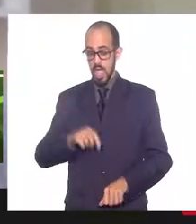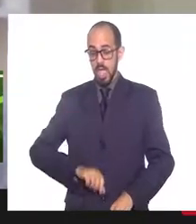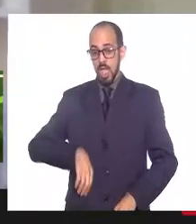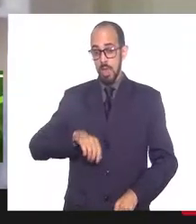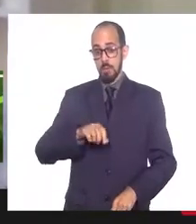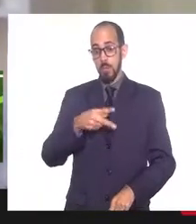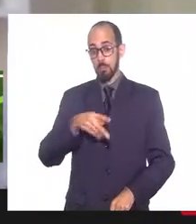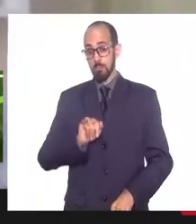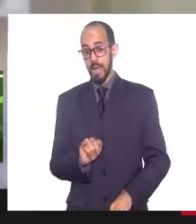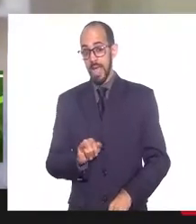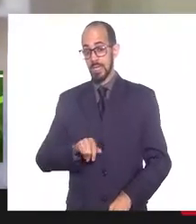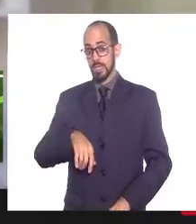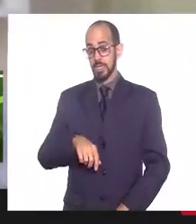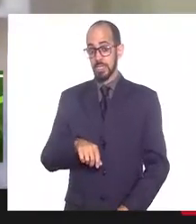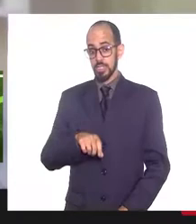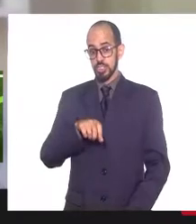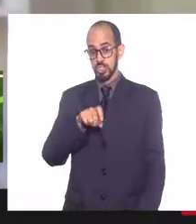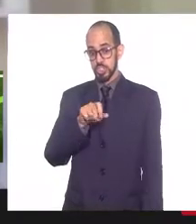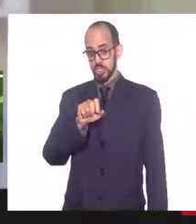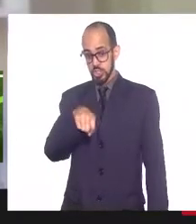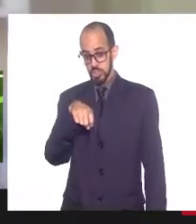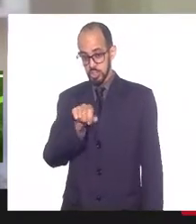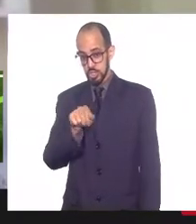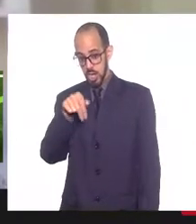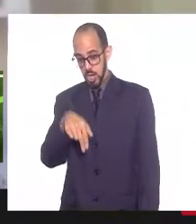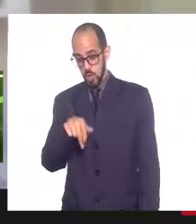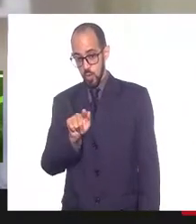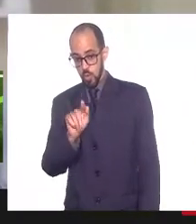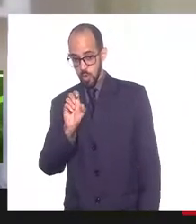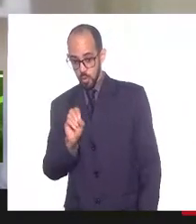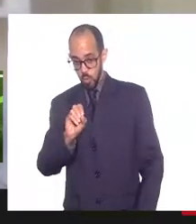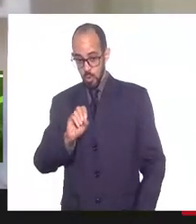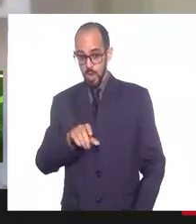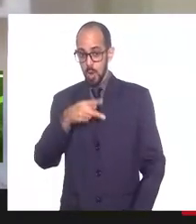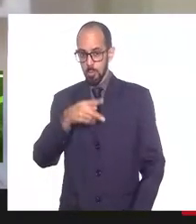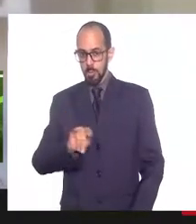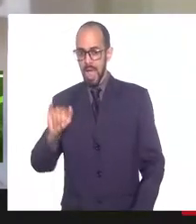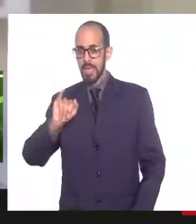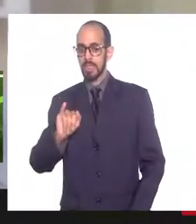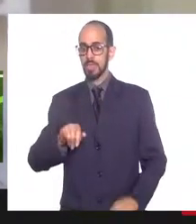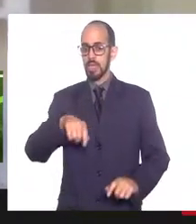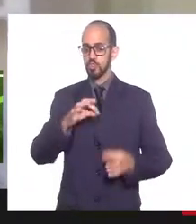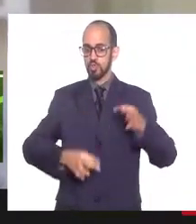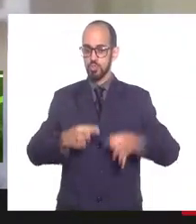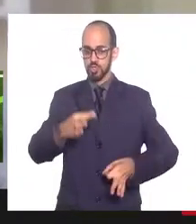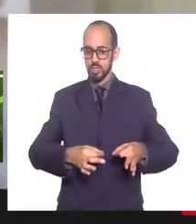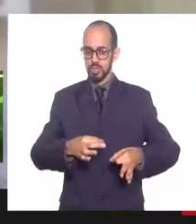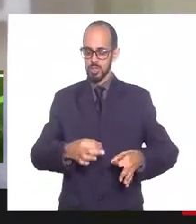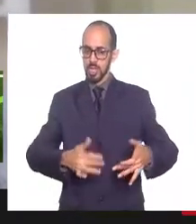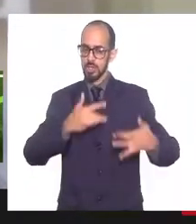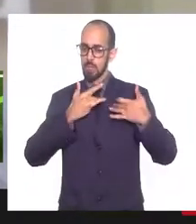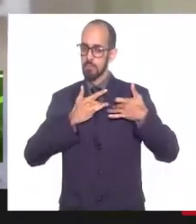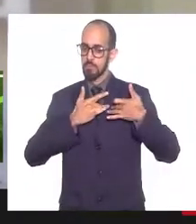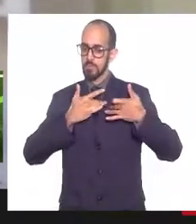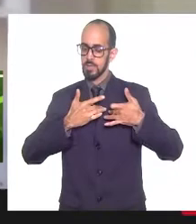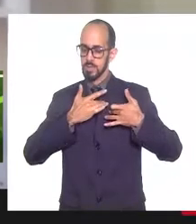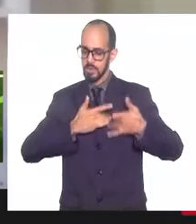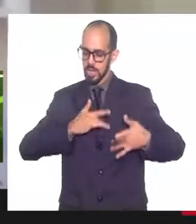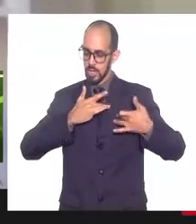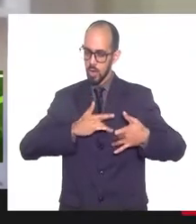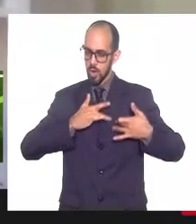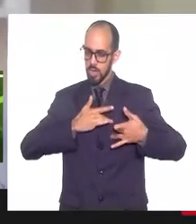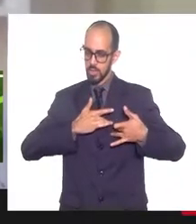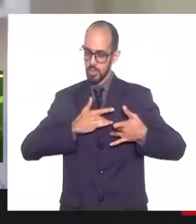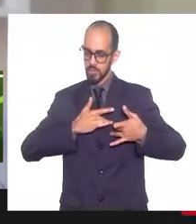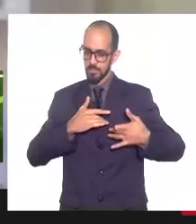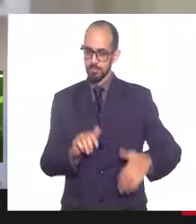Xangô, senhor da justiça e da misericórdia, a quem esta casa reverencia, através das mãos que